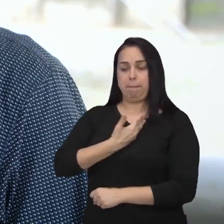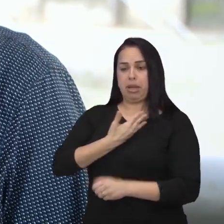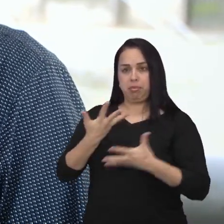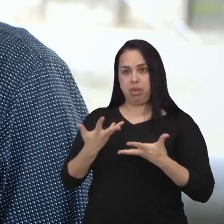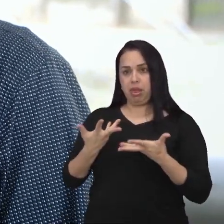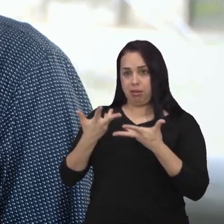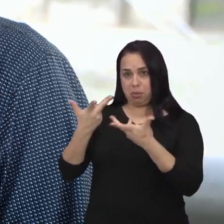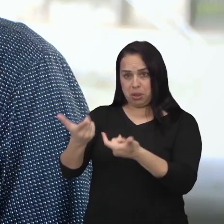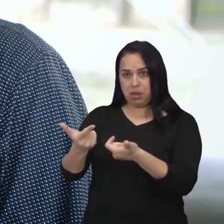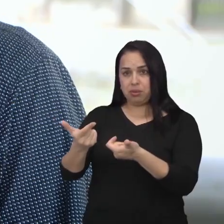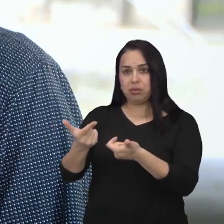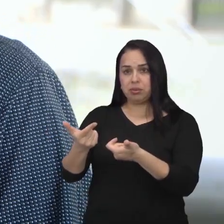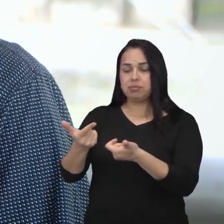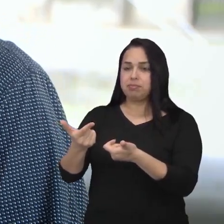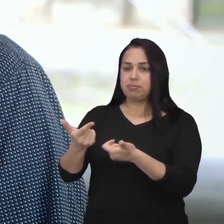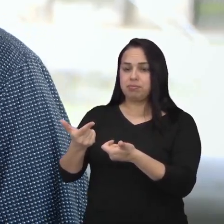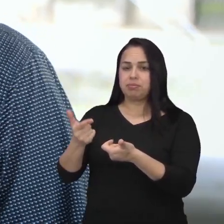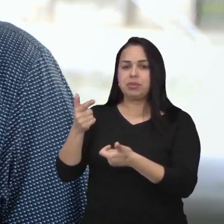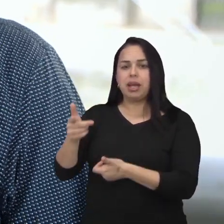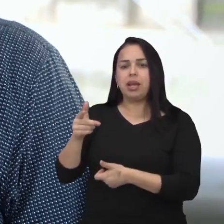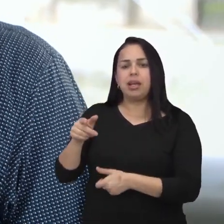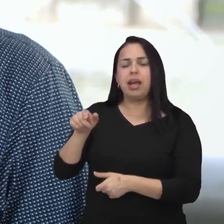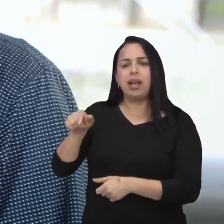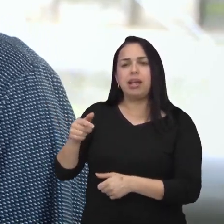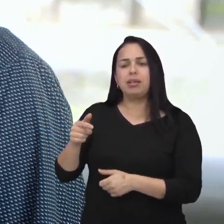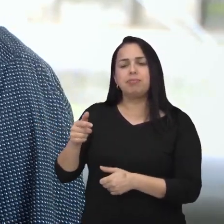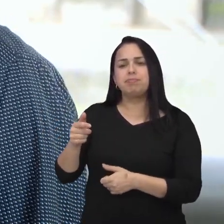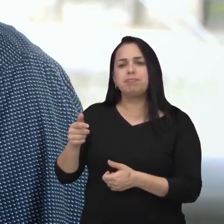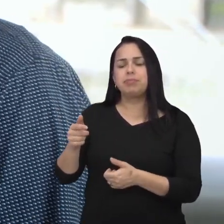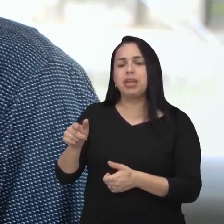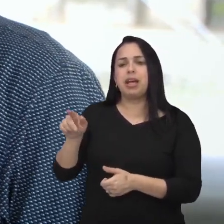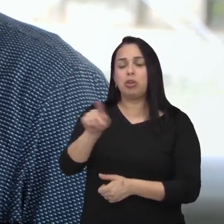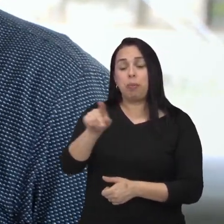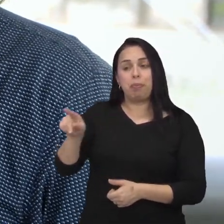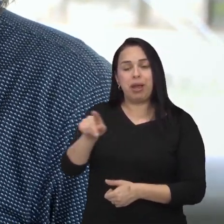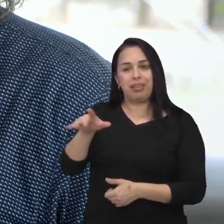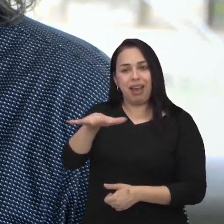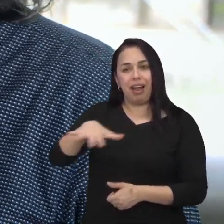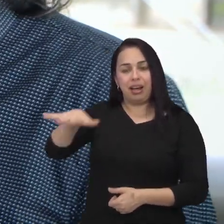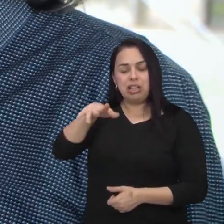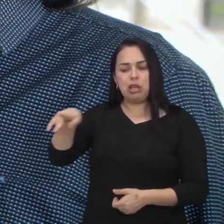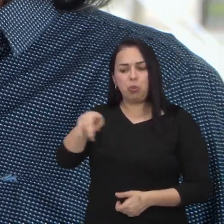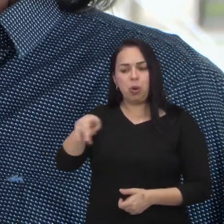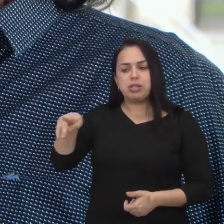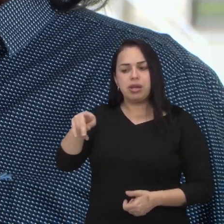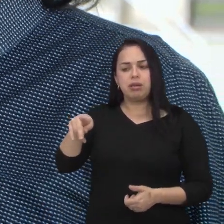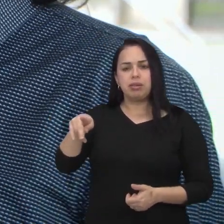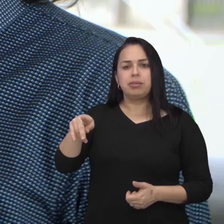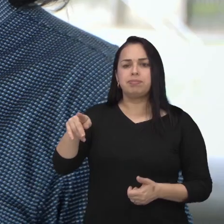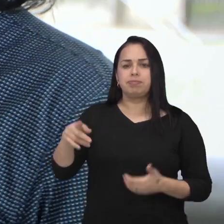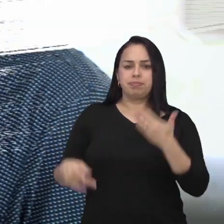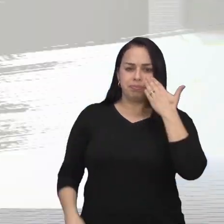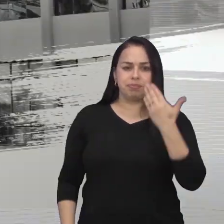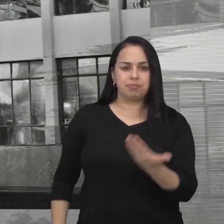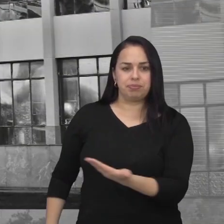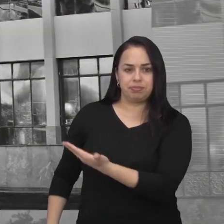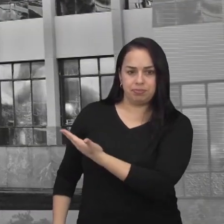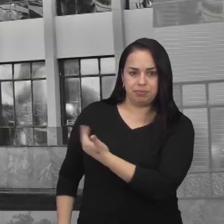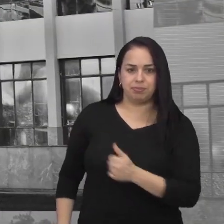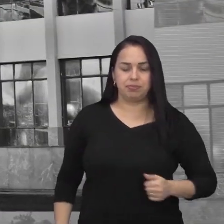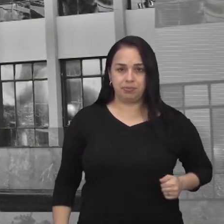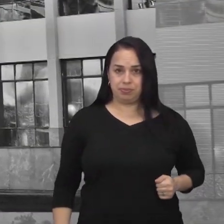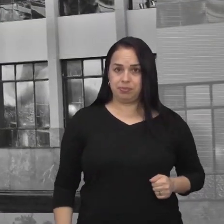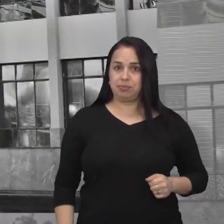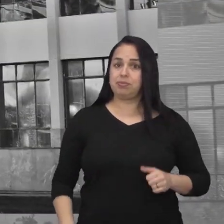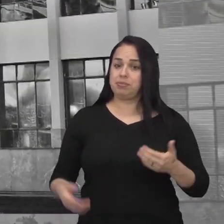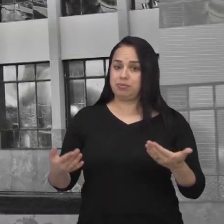de um amigo, na verdade uma indicação, eu vim substituir um professor na antiga FVE,